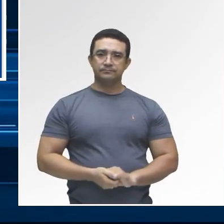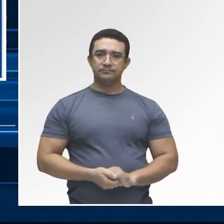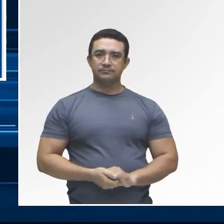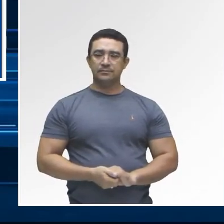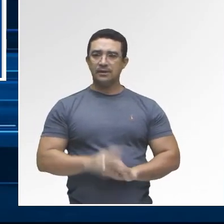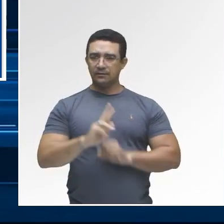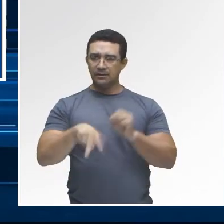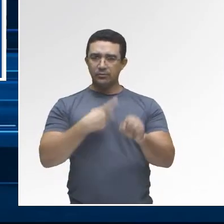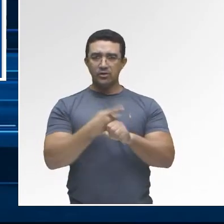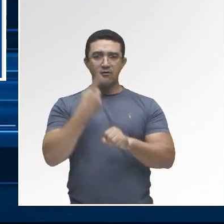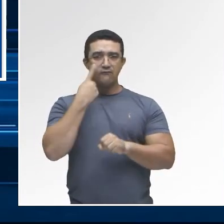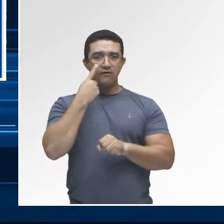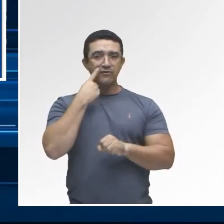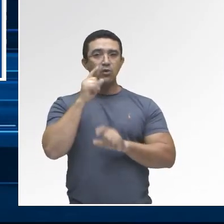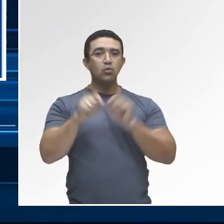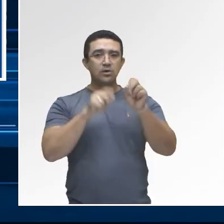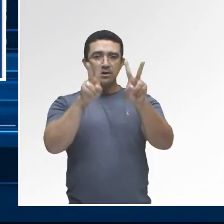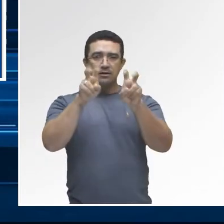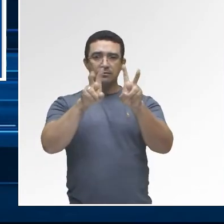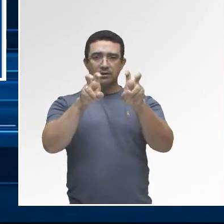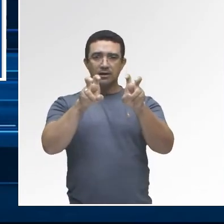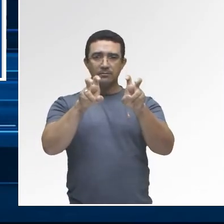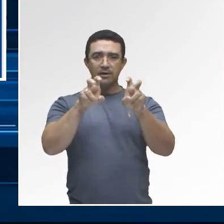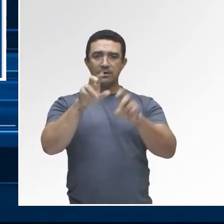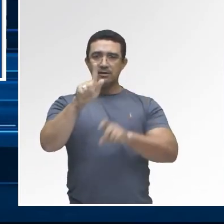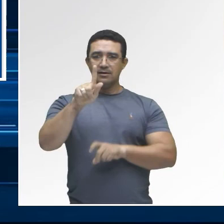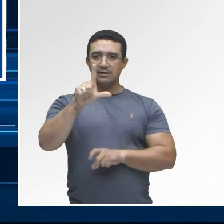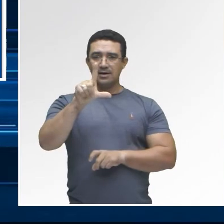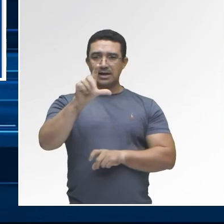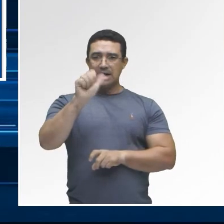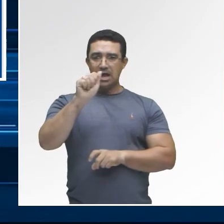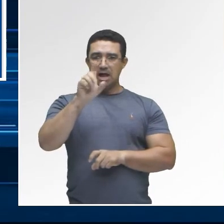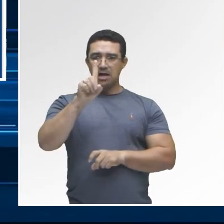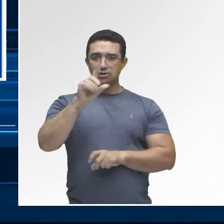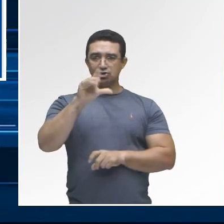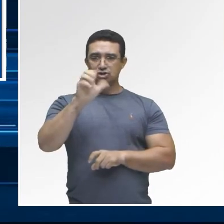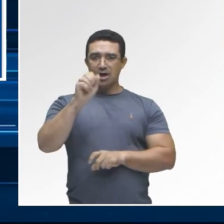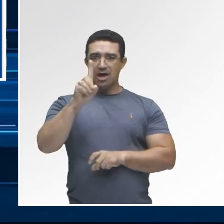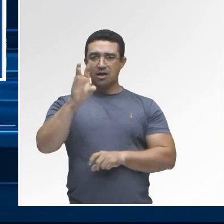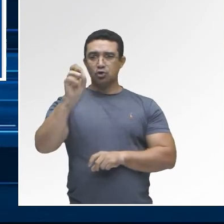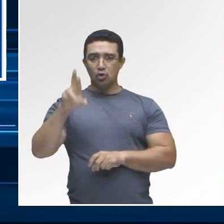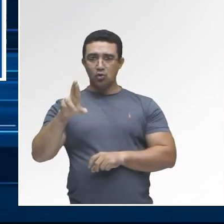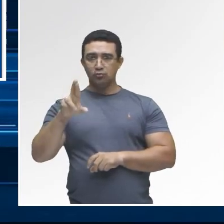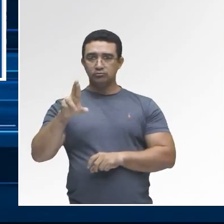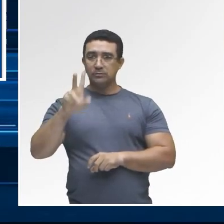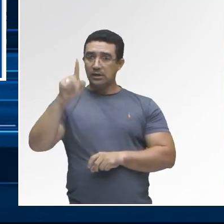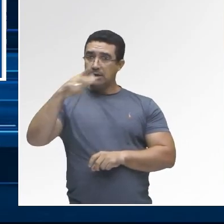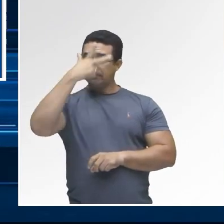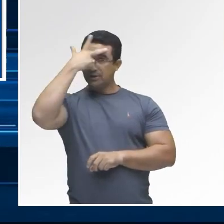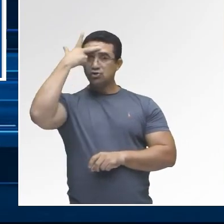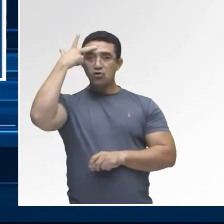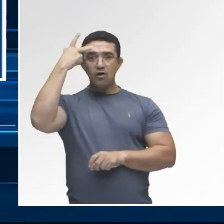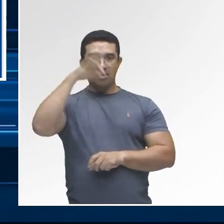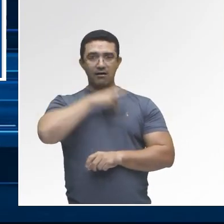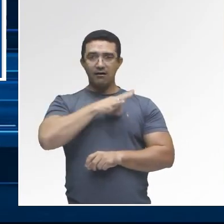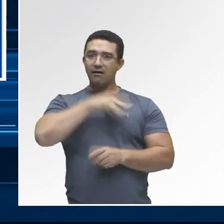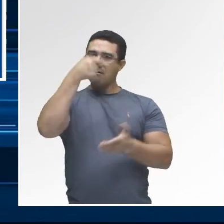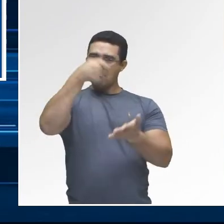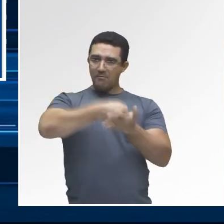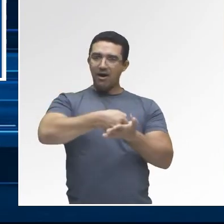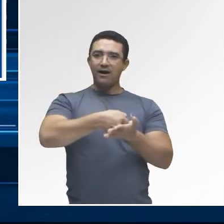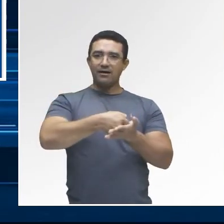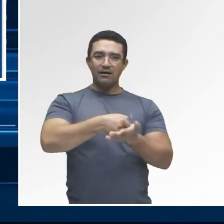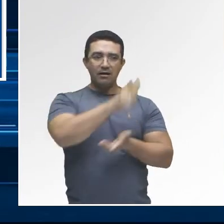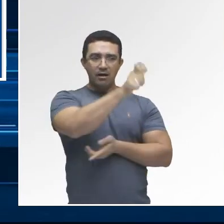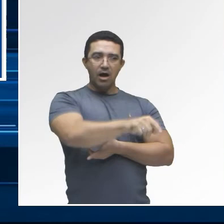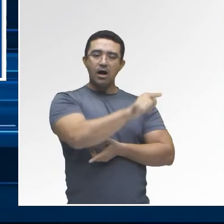dos gladiadores. Os gladiadores que eram escravos pagos para lutar e divertir o povo romano. Então, Espartaco ele vai liderar uma